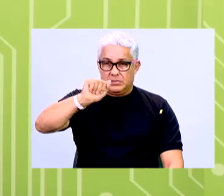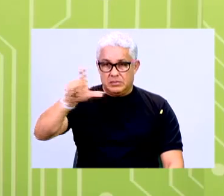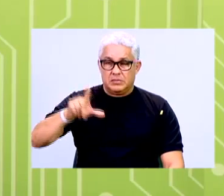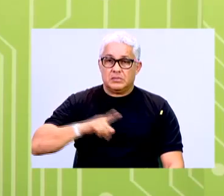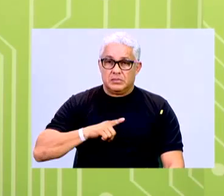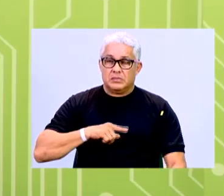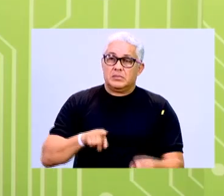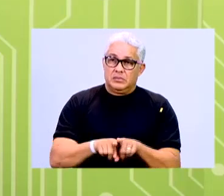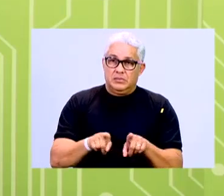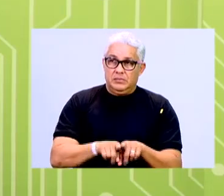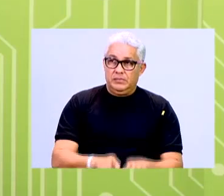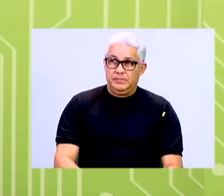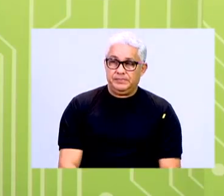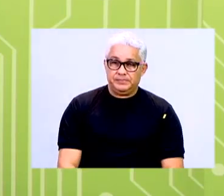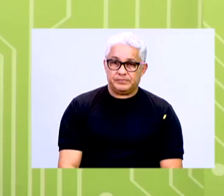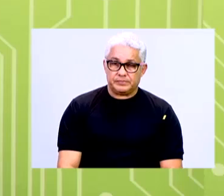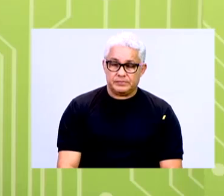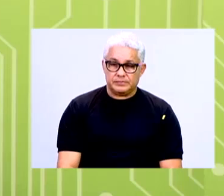parte